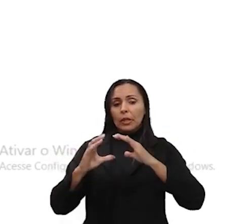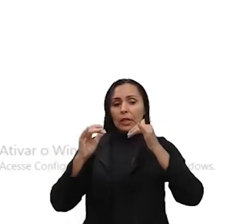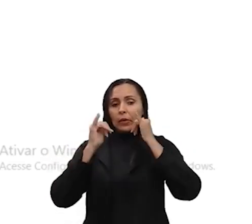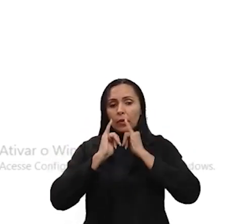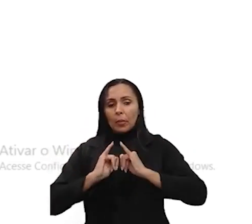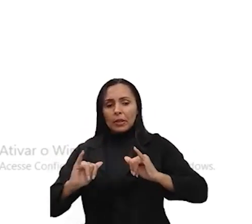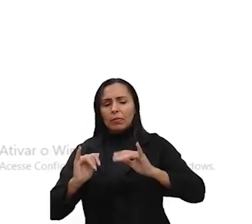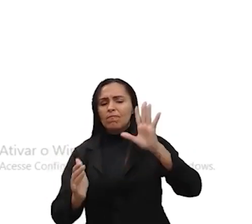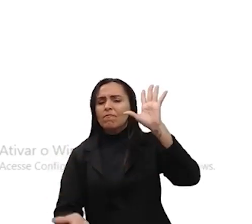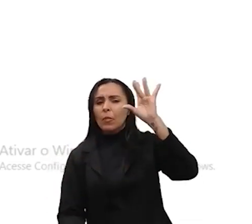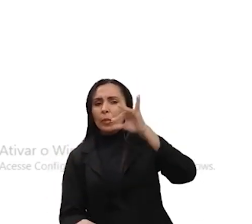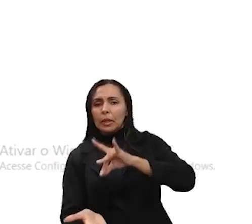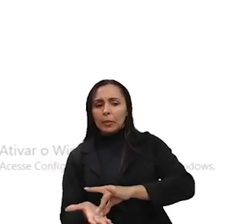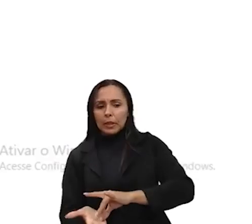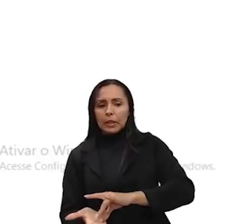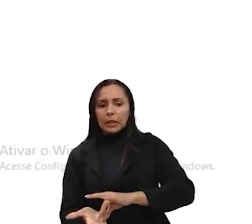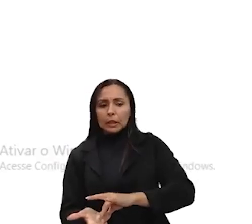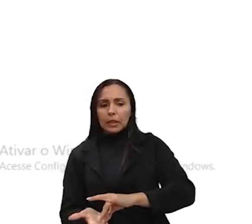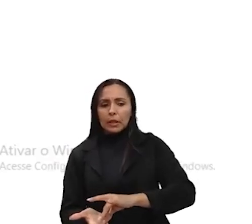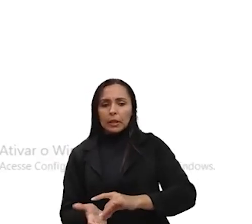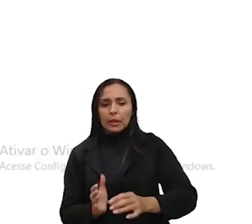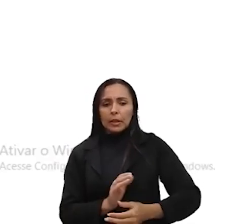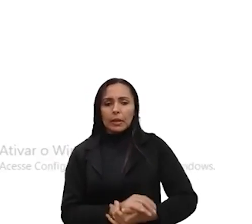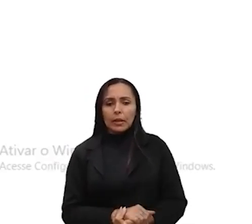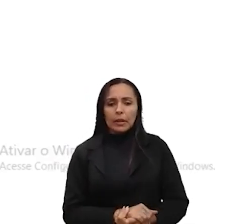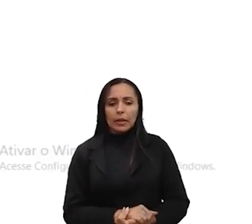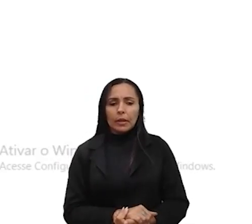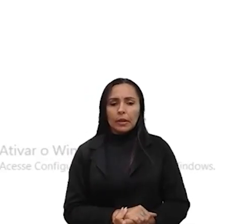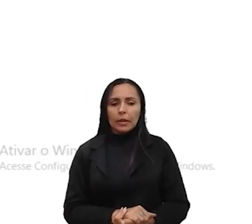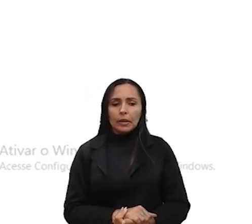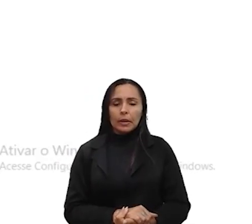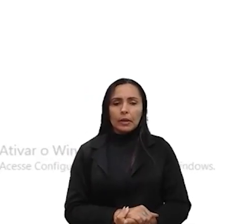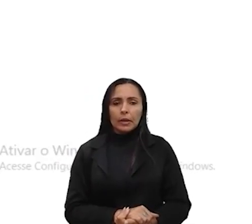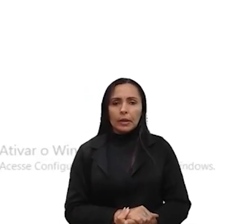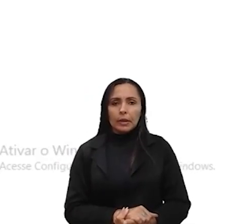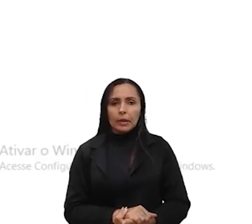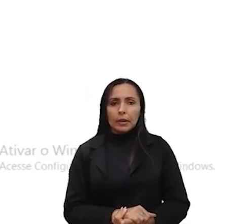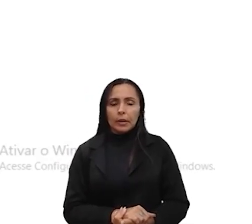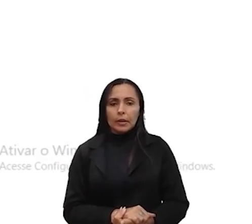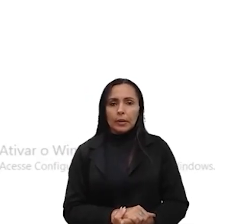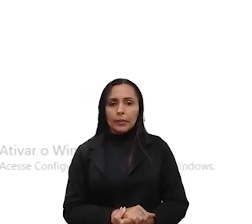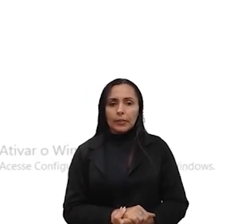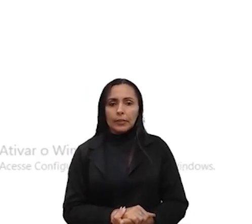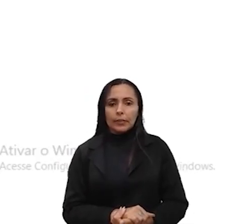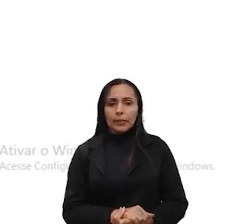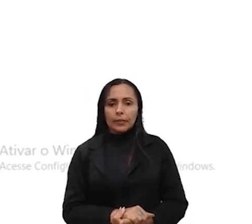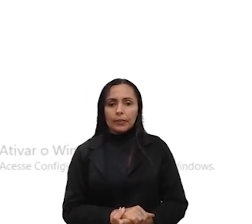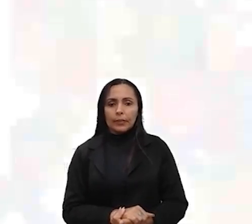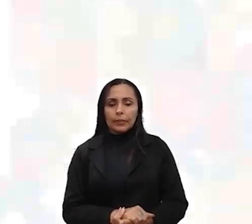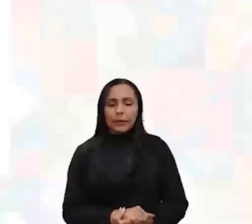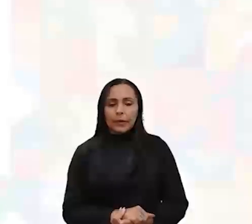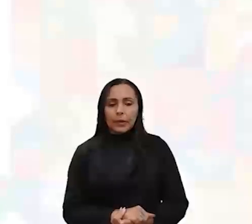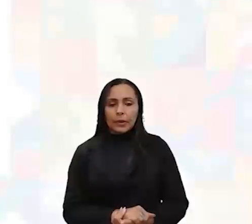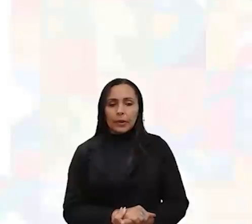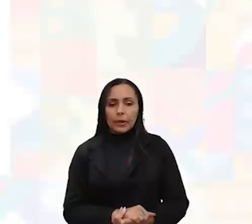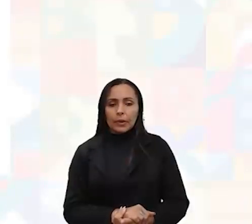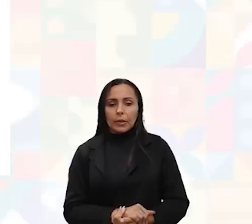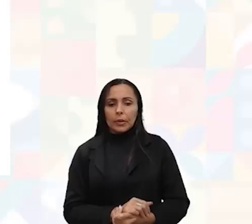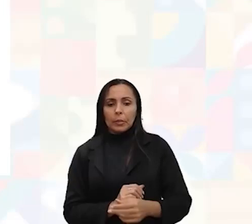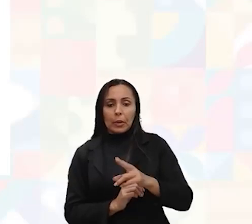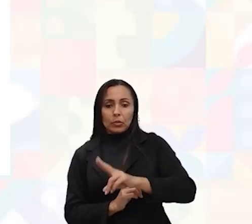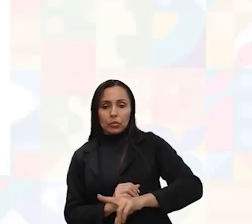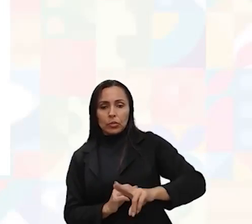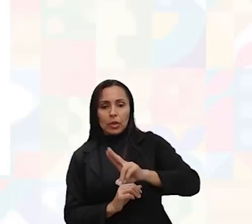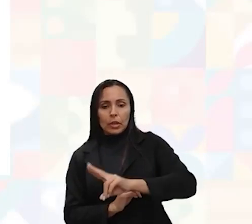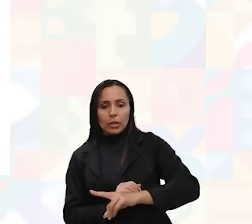forma efetiva, né? De forma objetiva, clara, para o usuário.